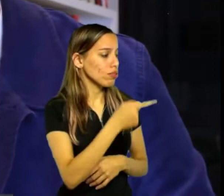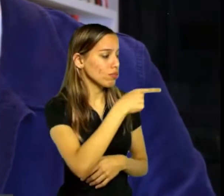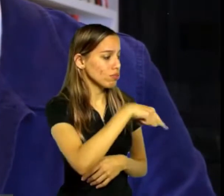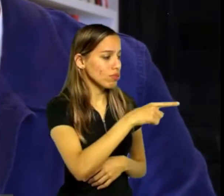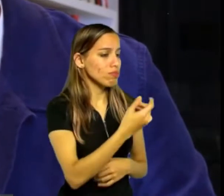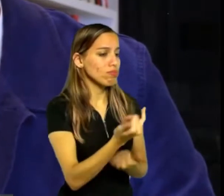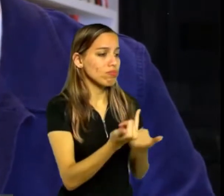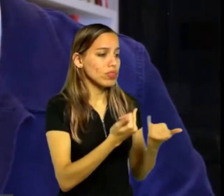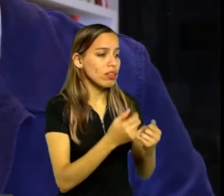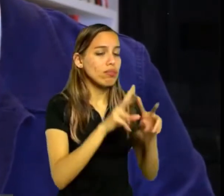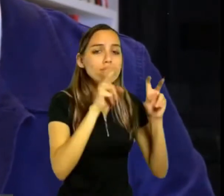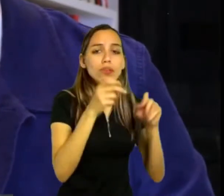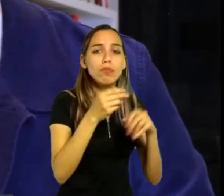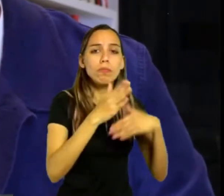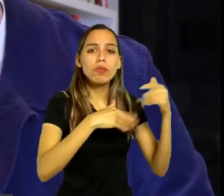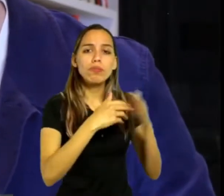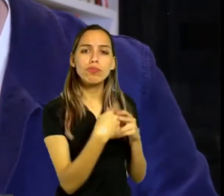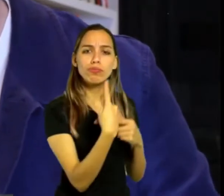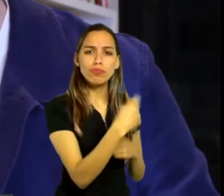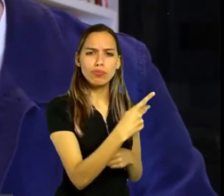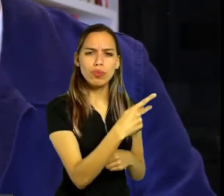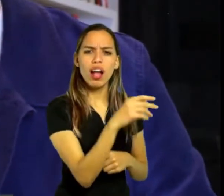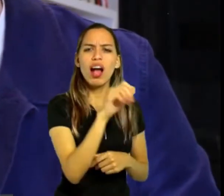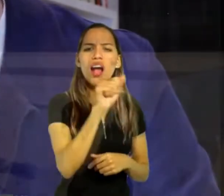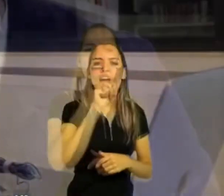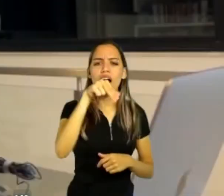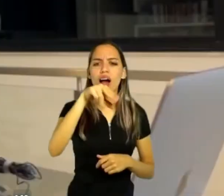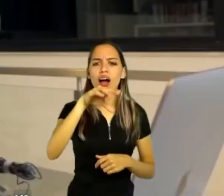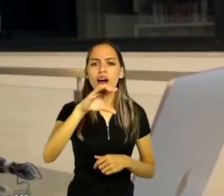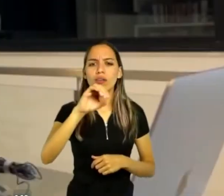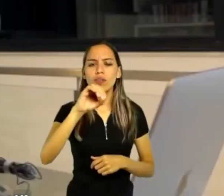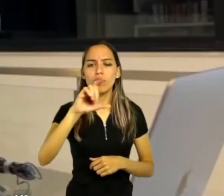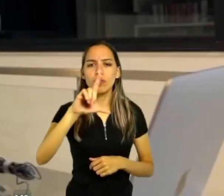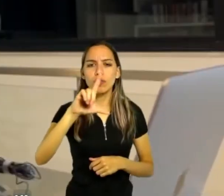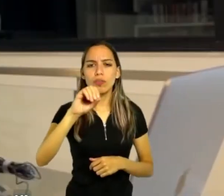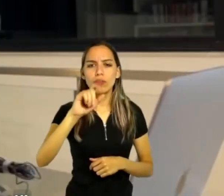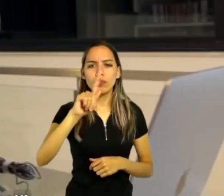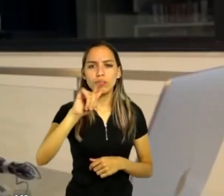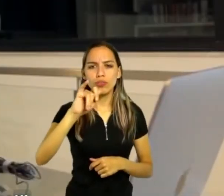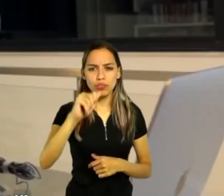oncologia. Você, não só na decisão de